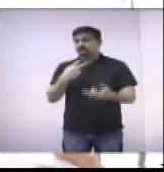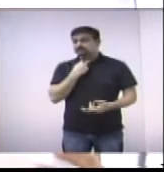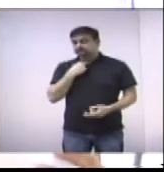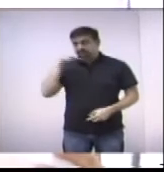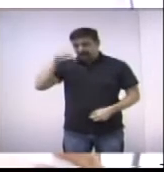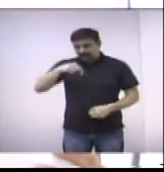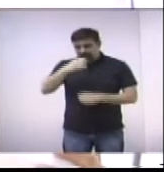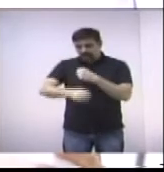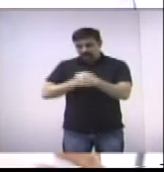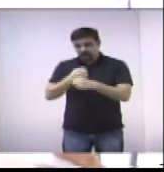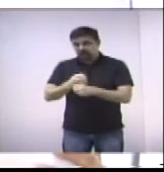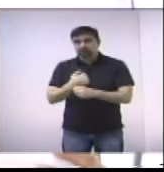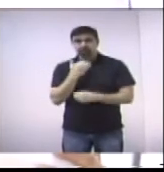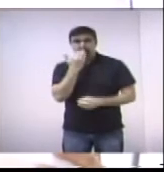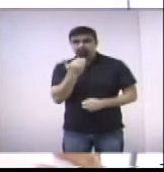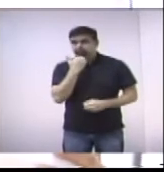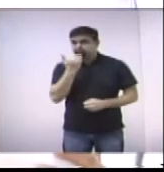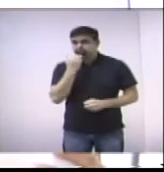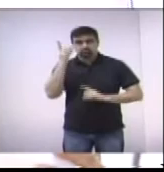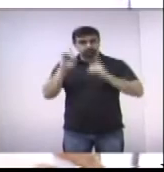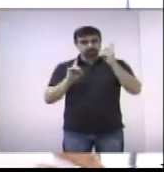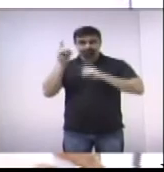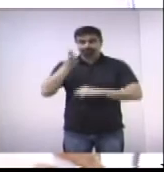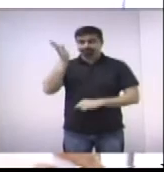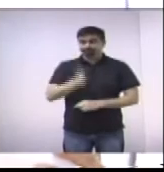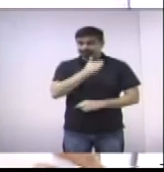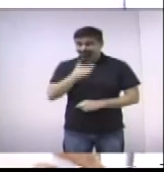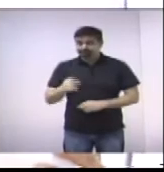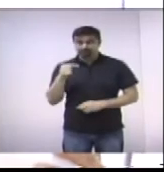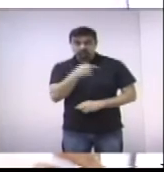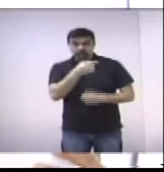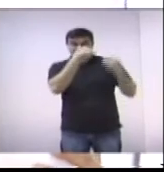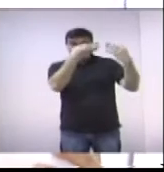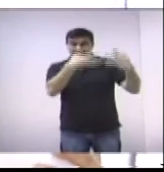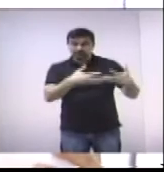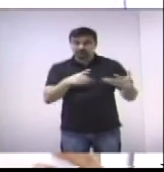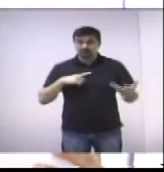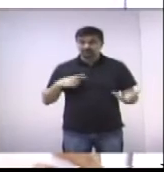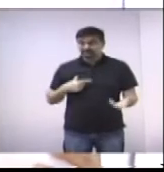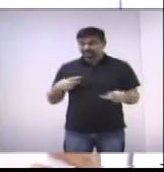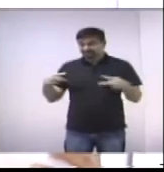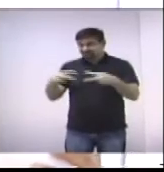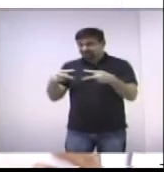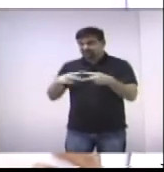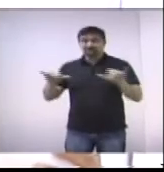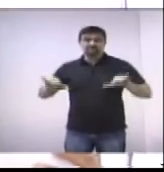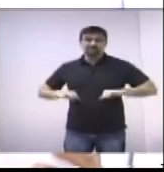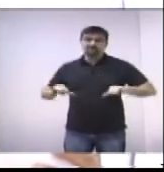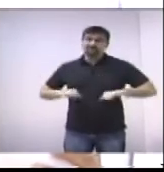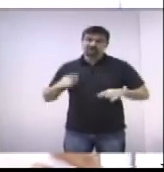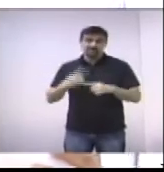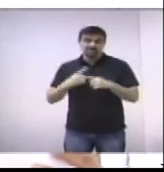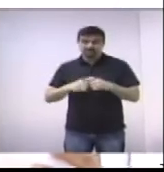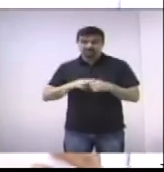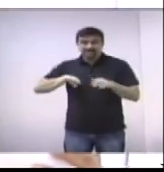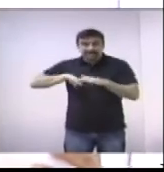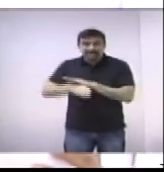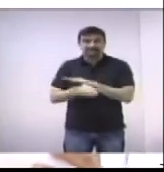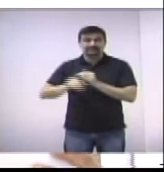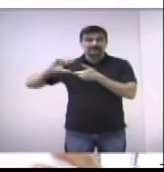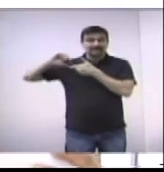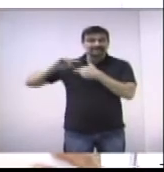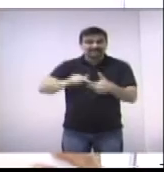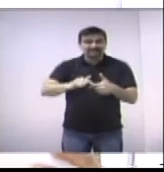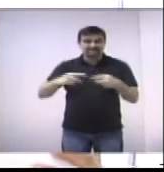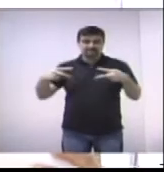ano, desfile de nenhuma escola de samba local. Matos explicou que não haverá desfile das escolas da cidade, por questões